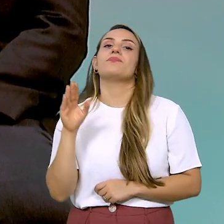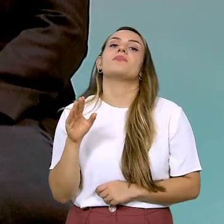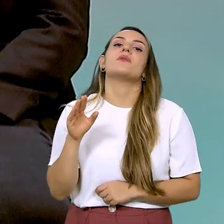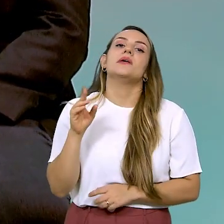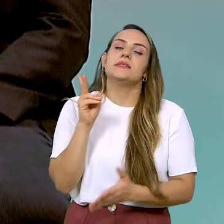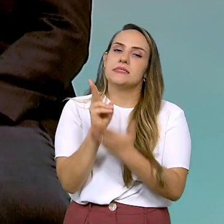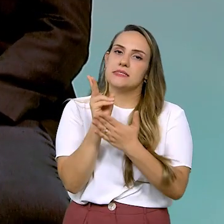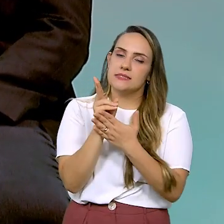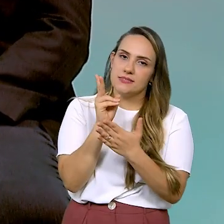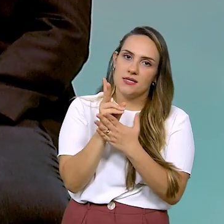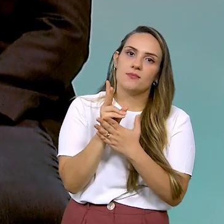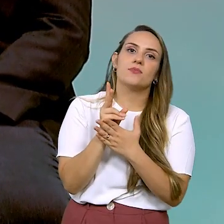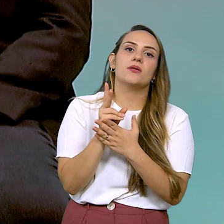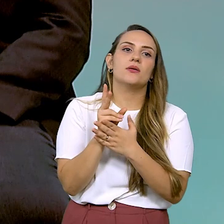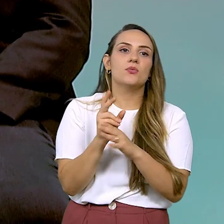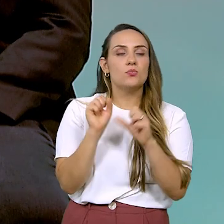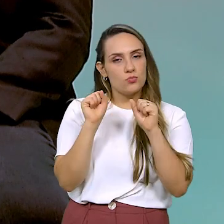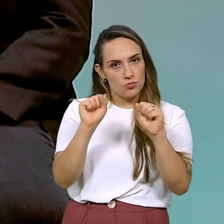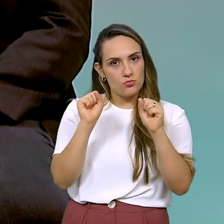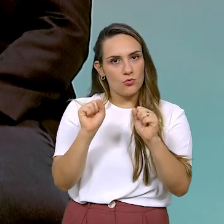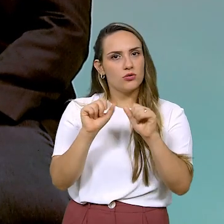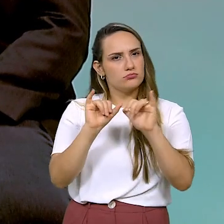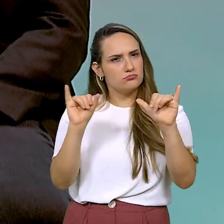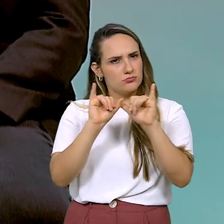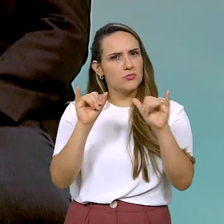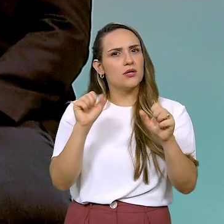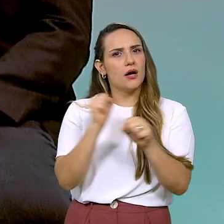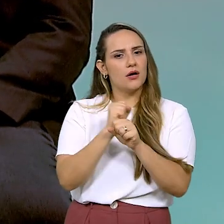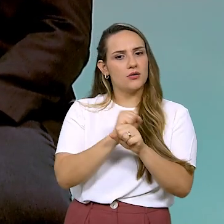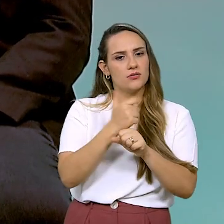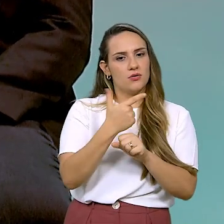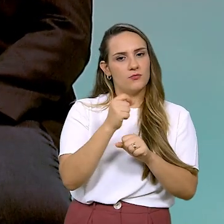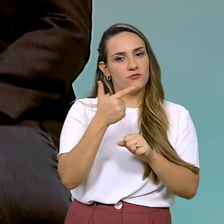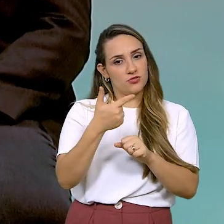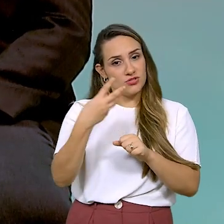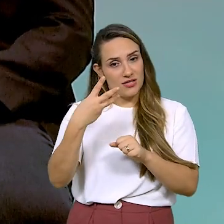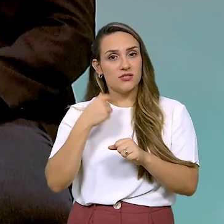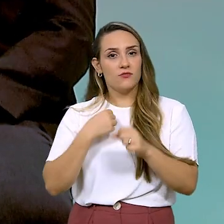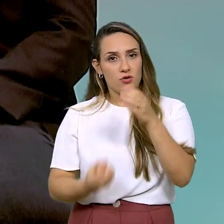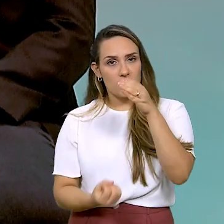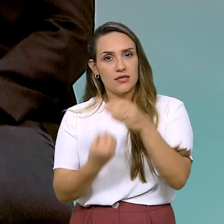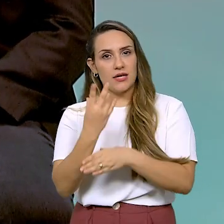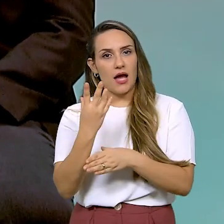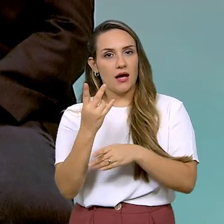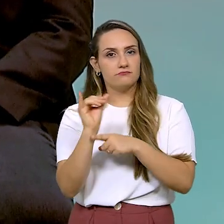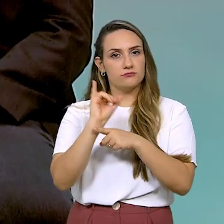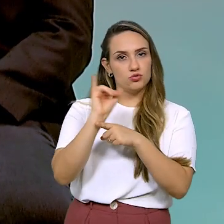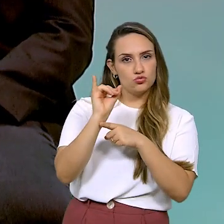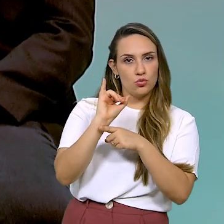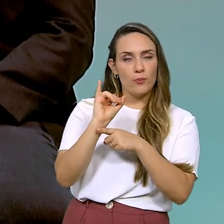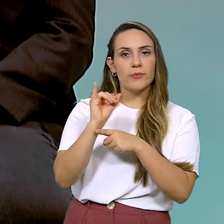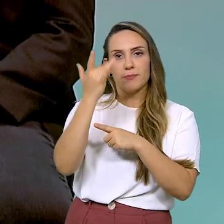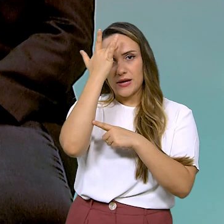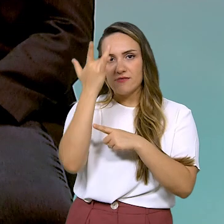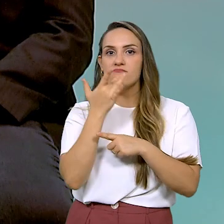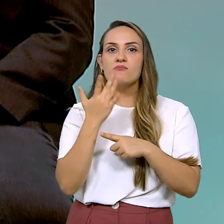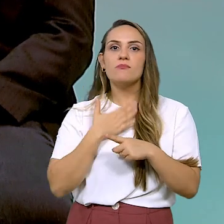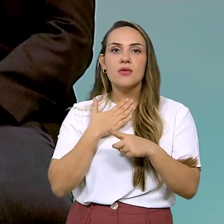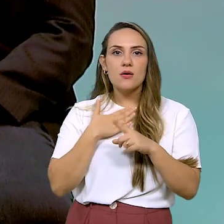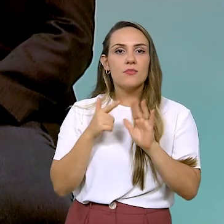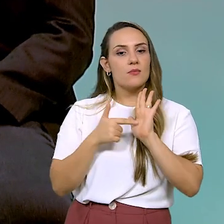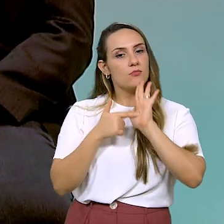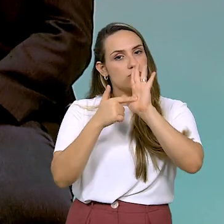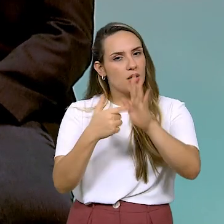gabriel._sb. Busco estar fazendo sempre divulgações e agora, para o ano de 2023, eu pretendo criar um canal no YouTube para fornecer,